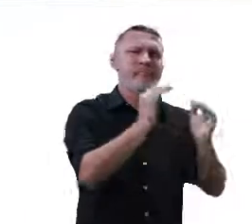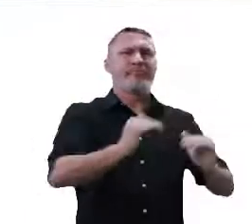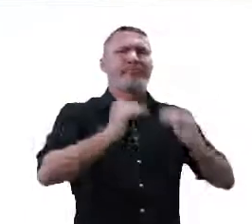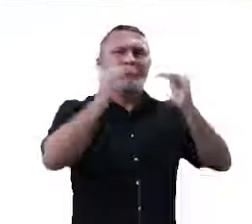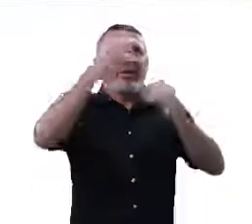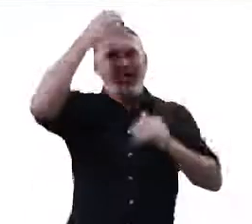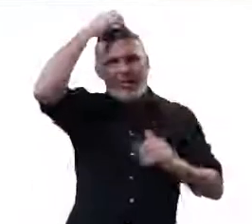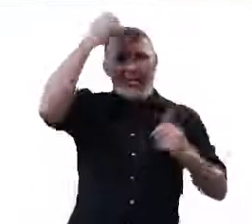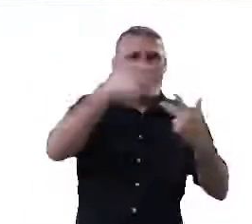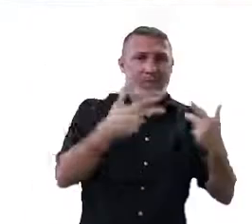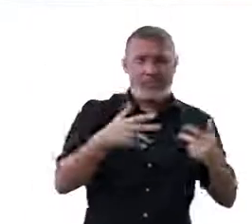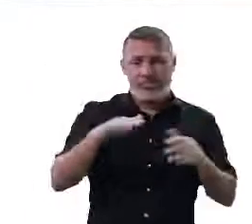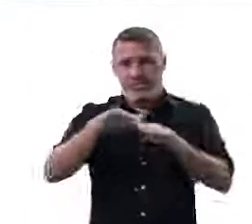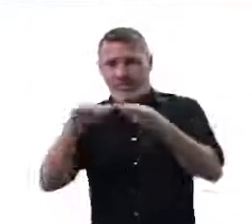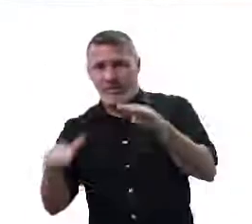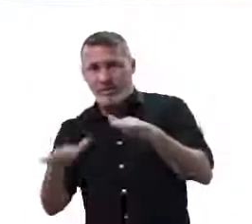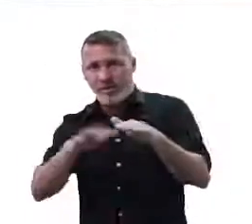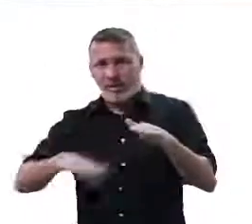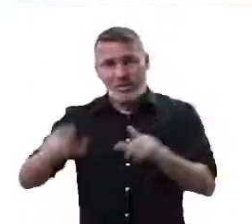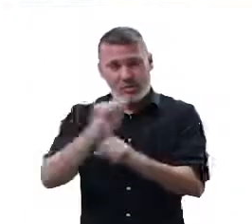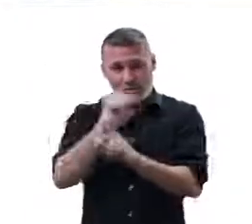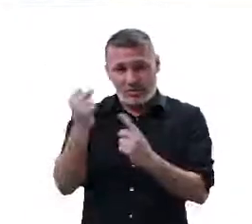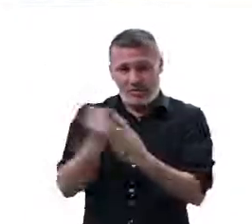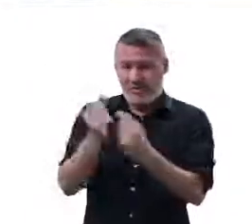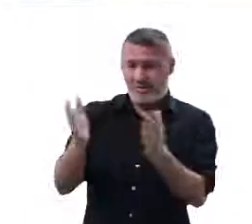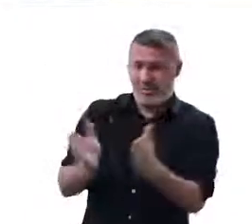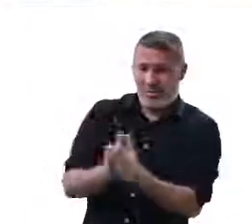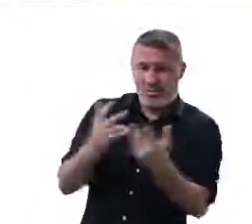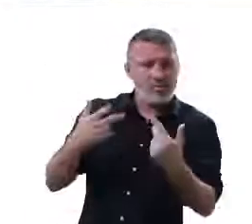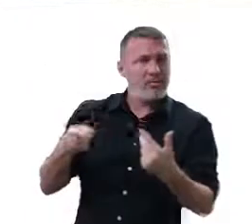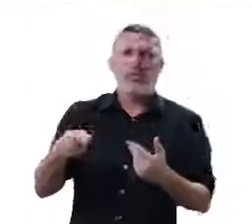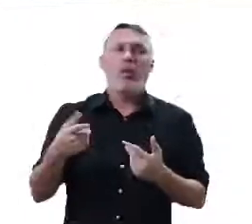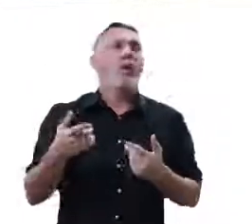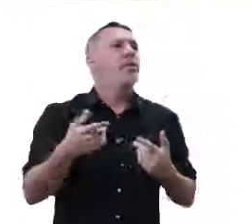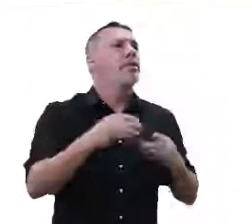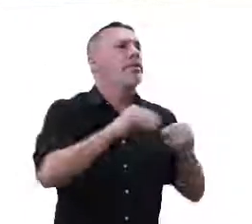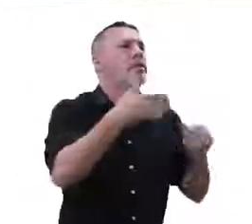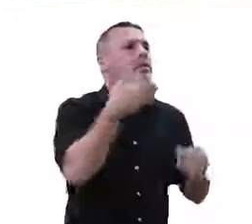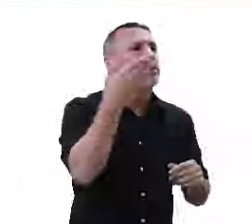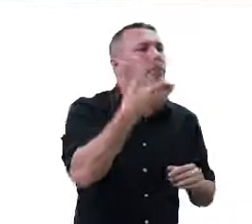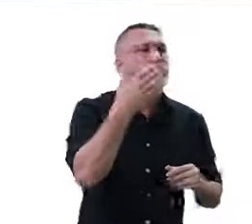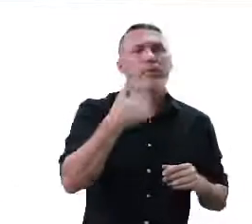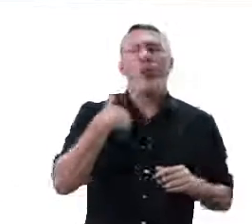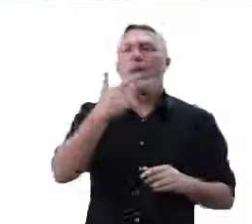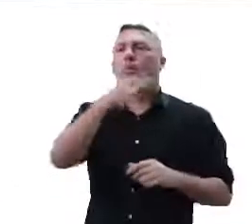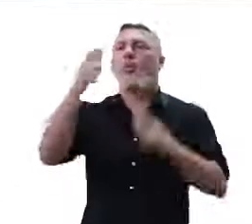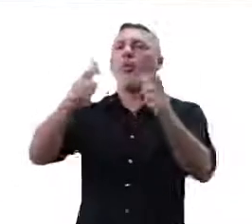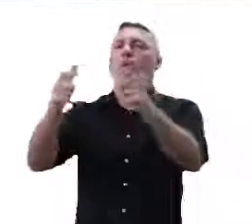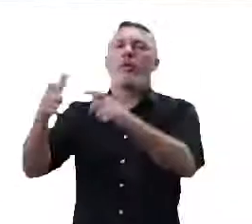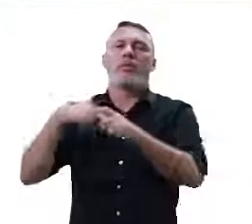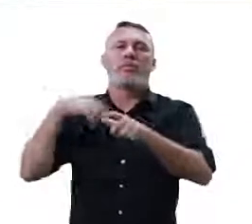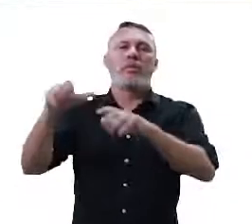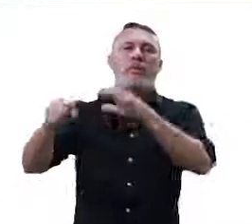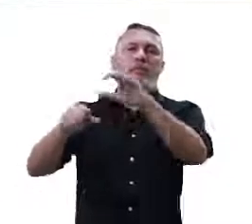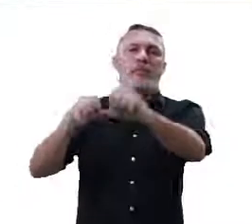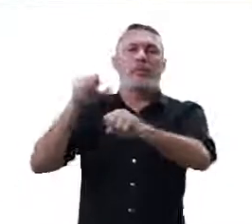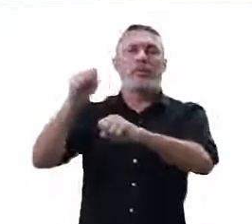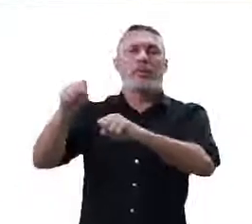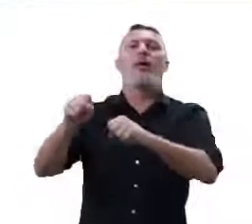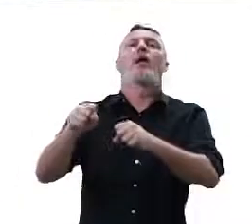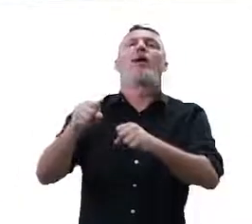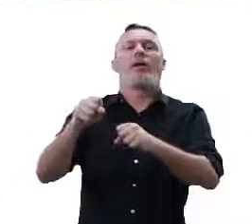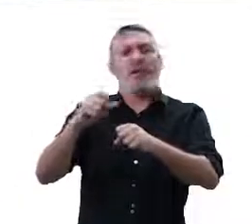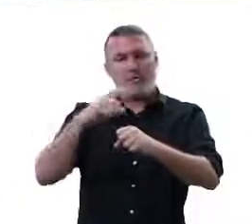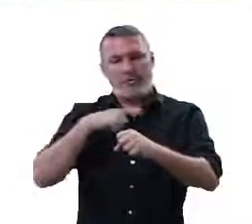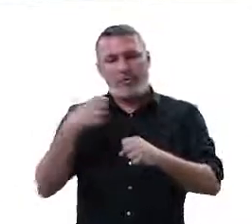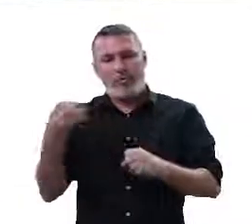ou a aristocracia. O restante da massa vai ter que se deslocar para outros lugares para garantir o sustento. Aí você